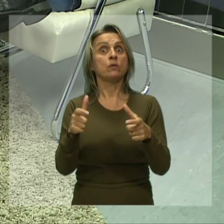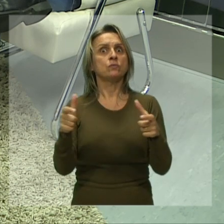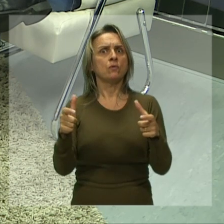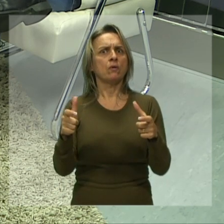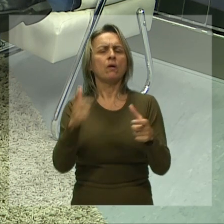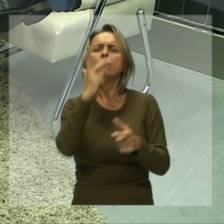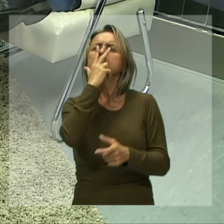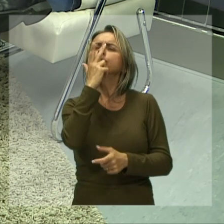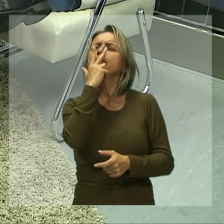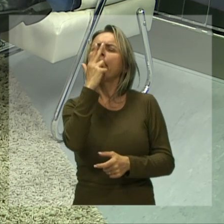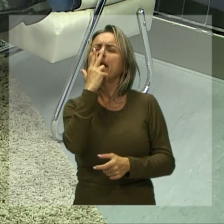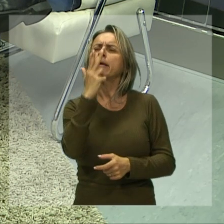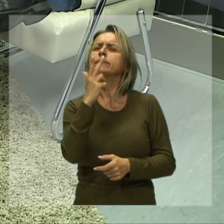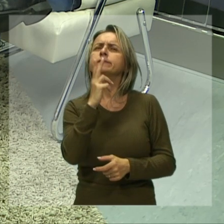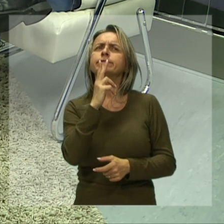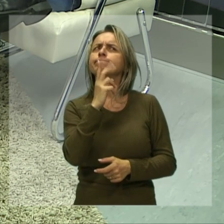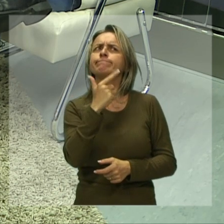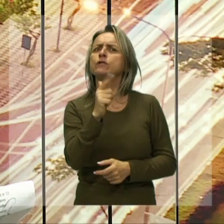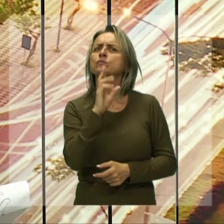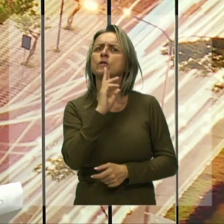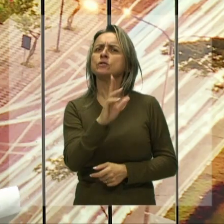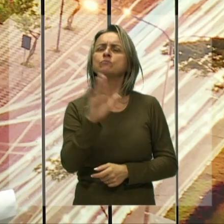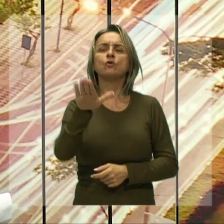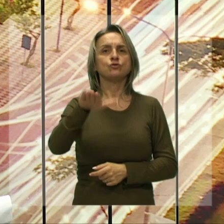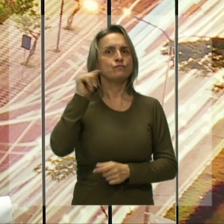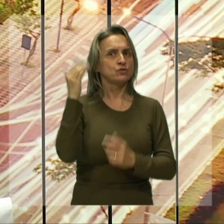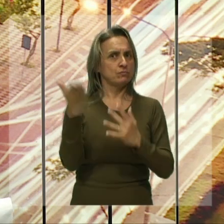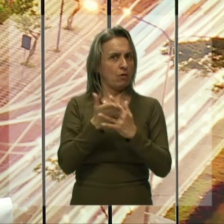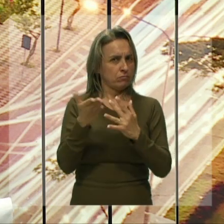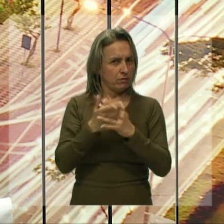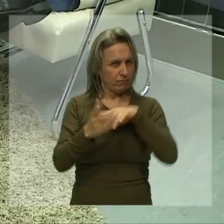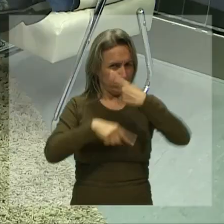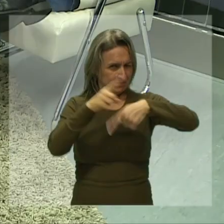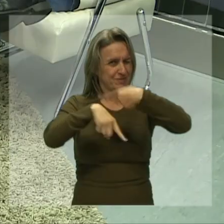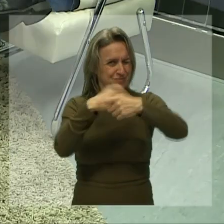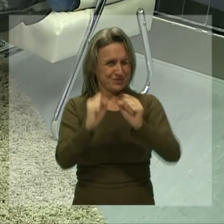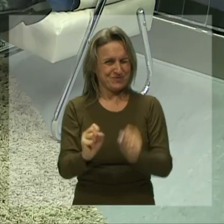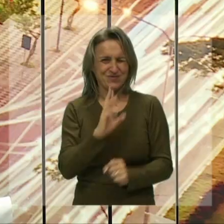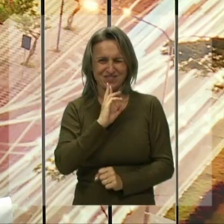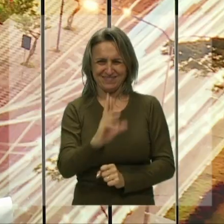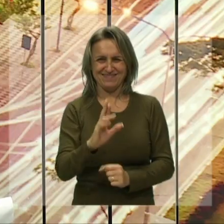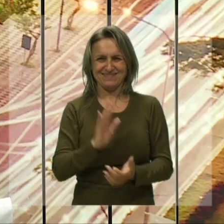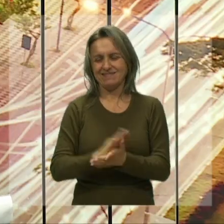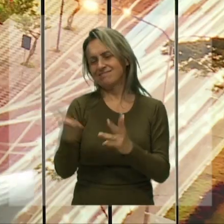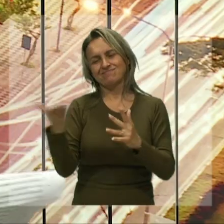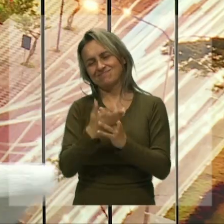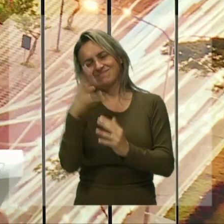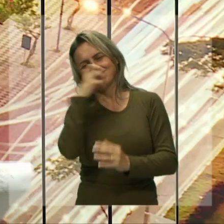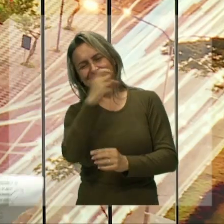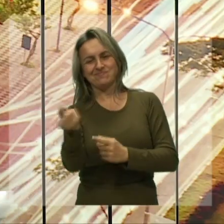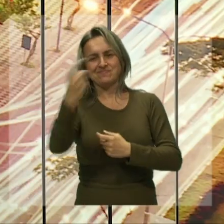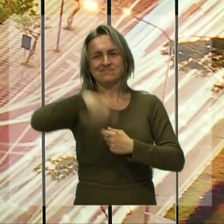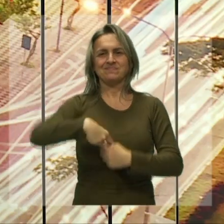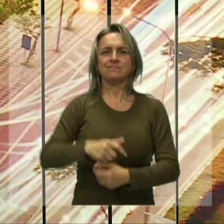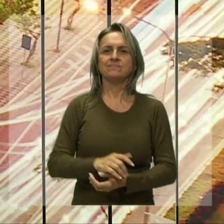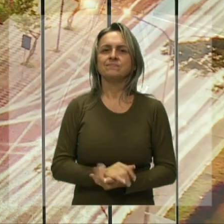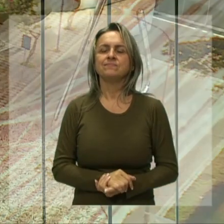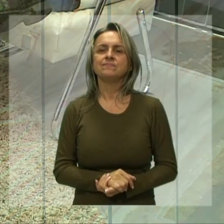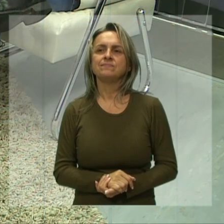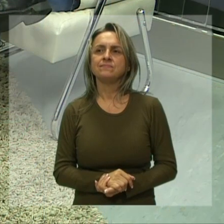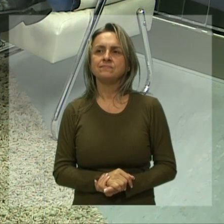a solução ainda está longe. Eu vou chamar um intervalo, na volta o senhor responde essa questão. Vamos fazer um rápido intervalo, já voltamos. Vamos